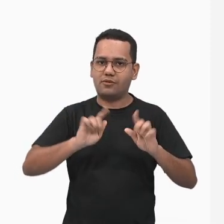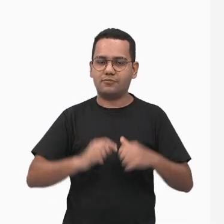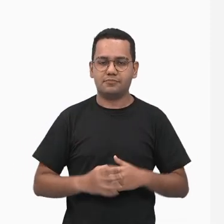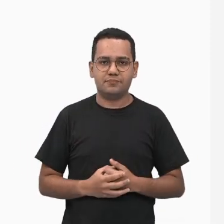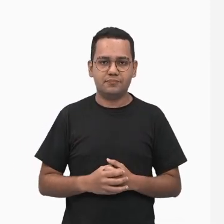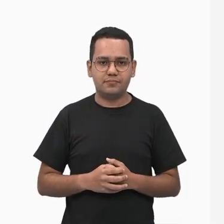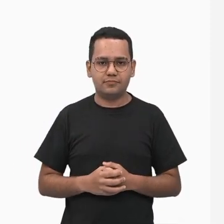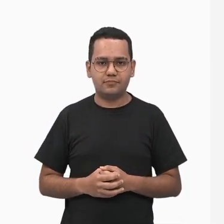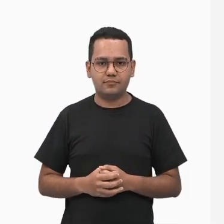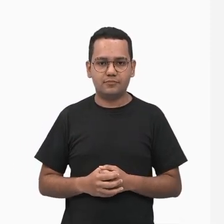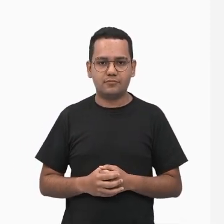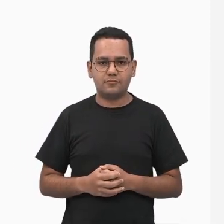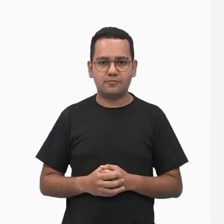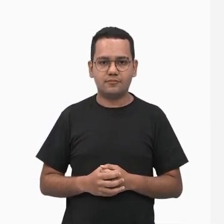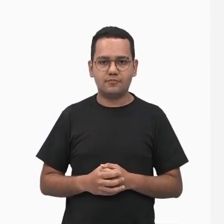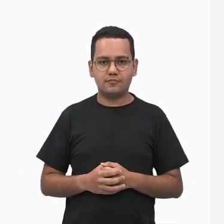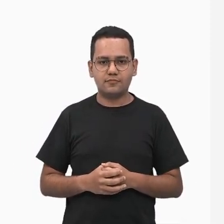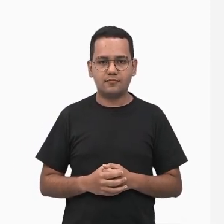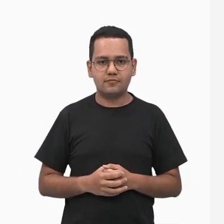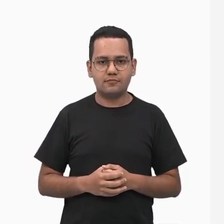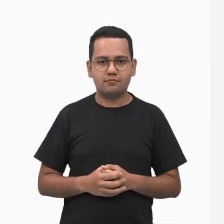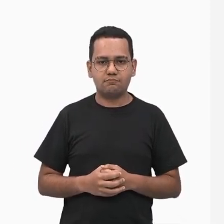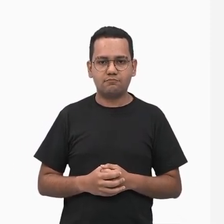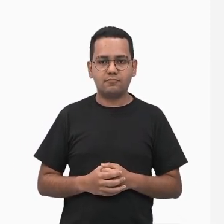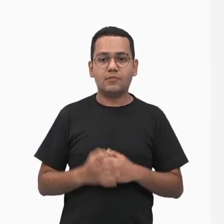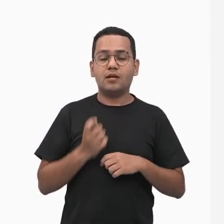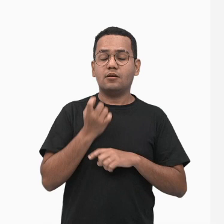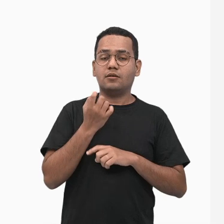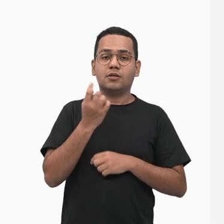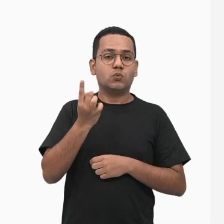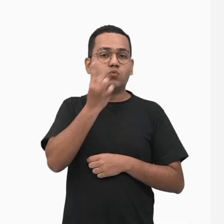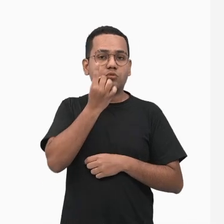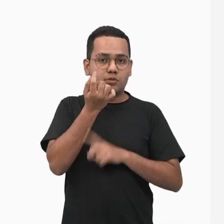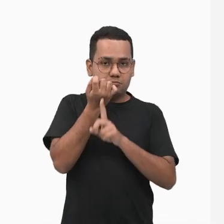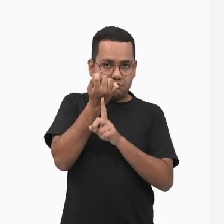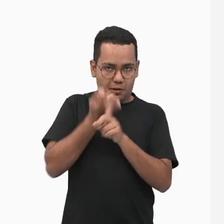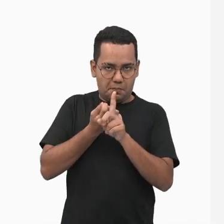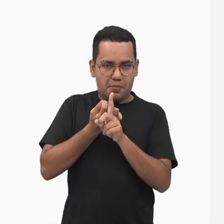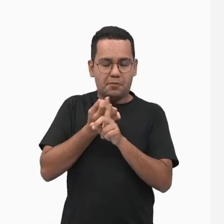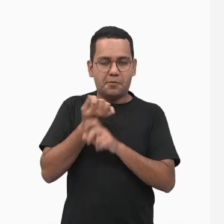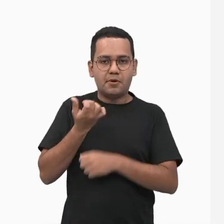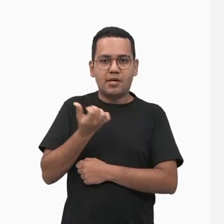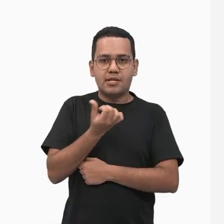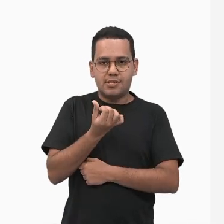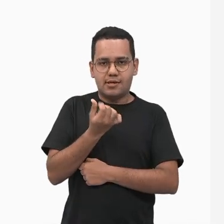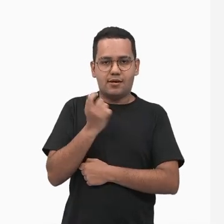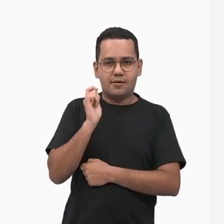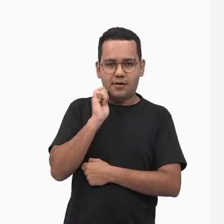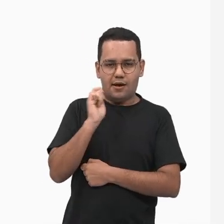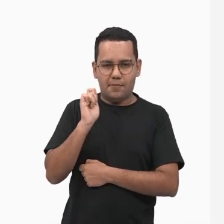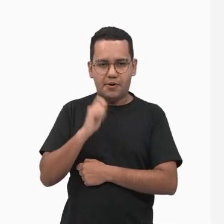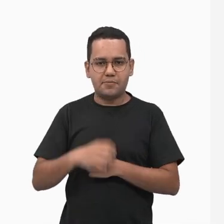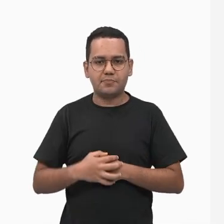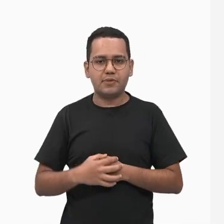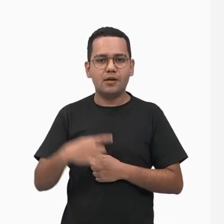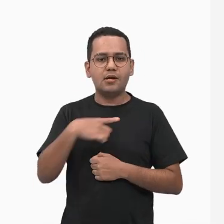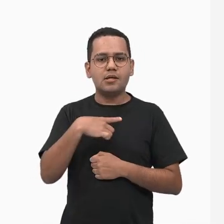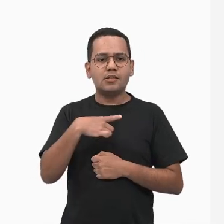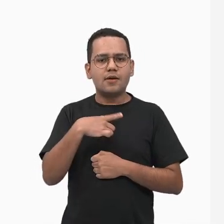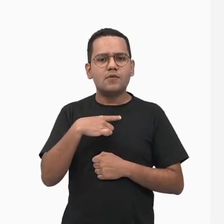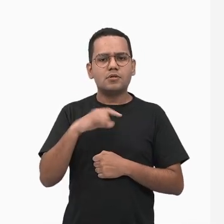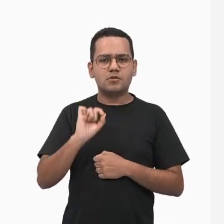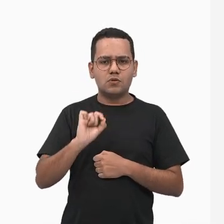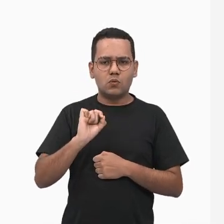e no dia 6 de abril, os revoltosos se reuniram no campo chamado Campo de Santana,